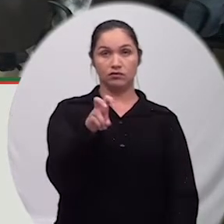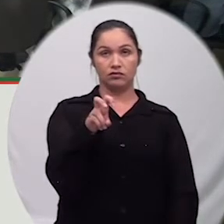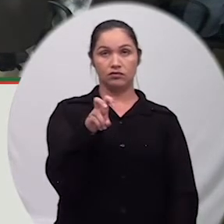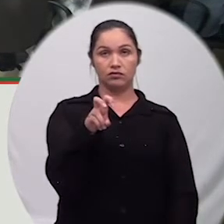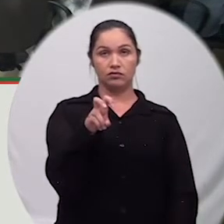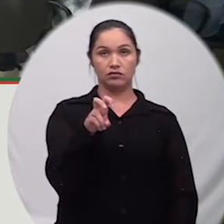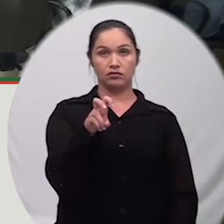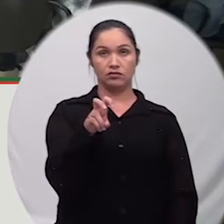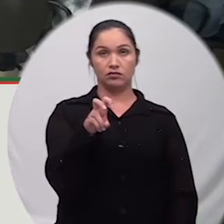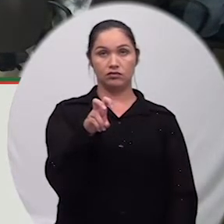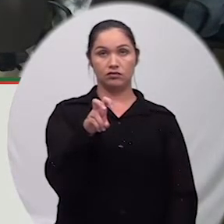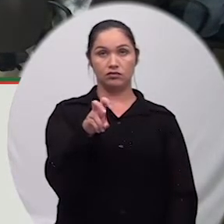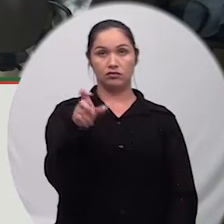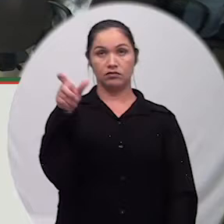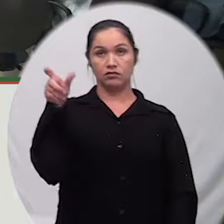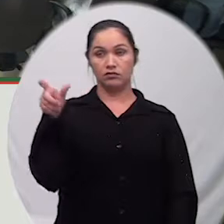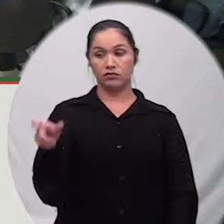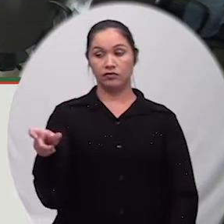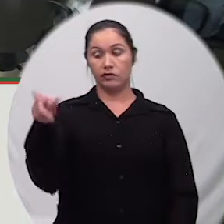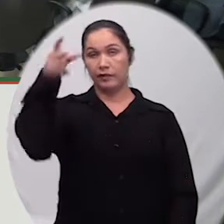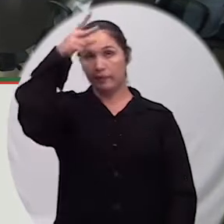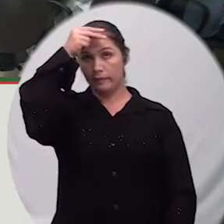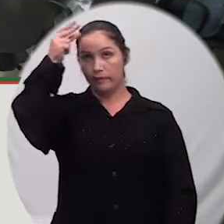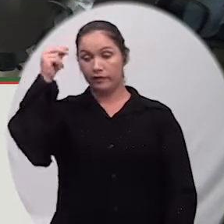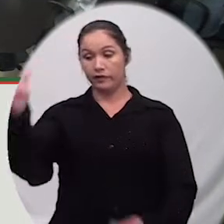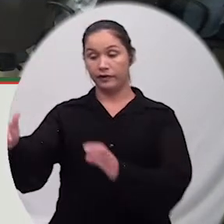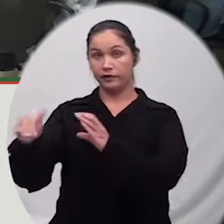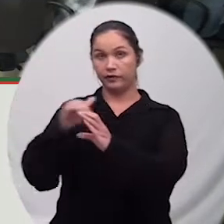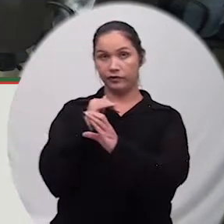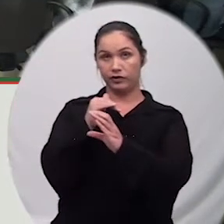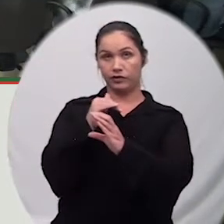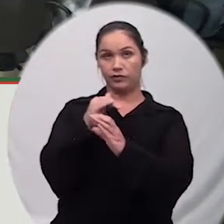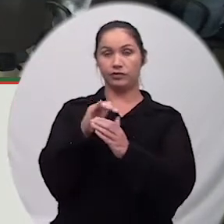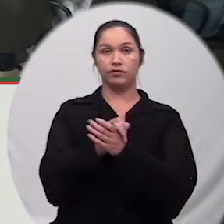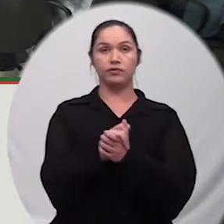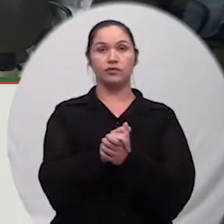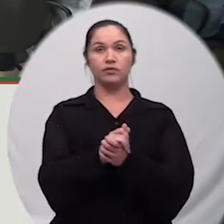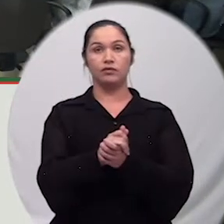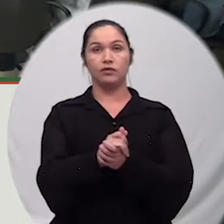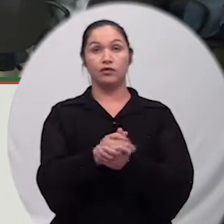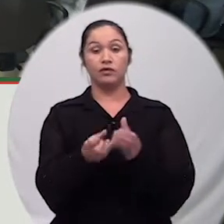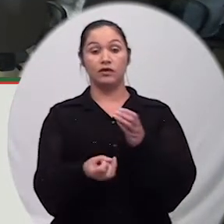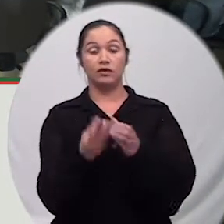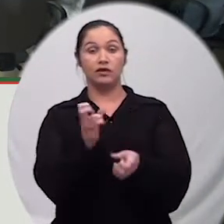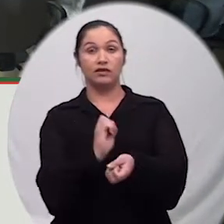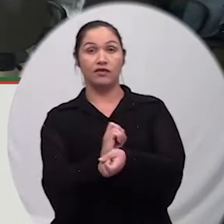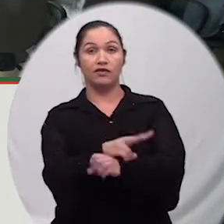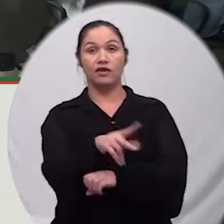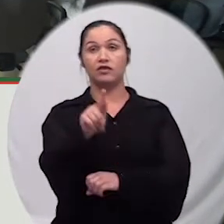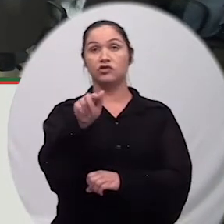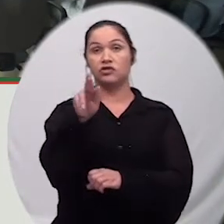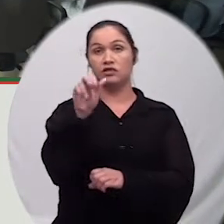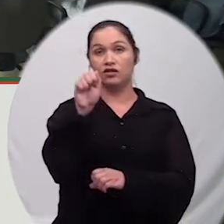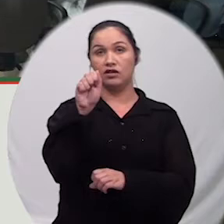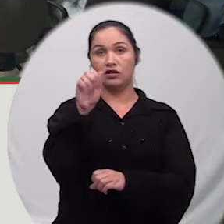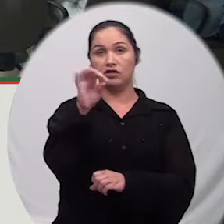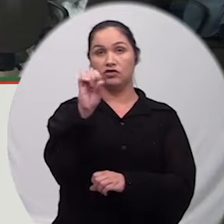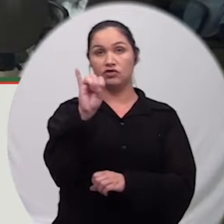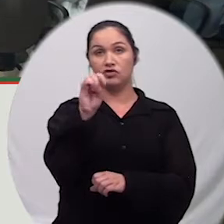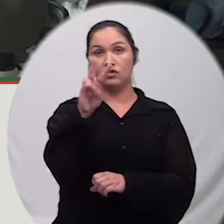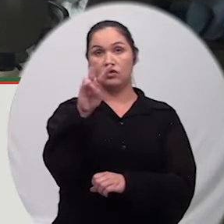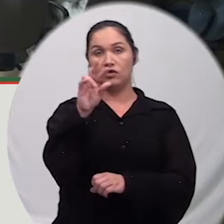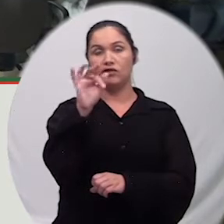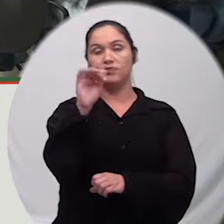45/18, encaminhado pelo prefeito municipal, que cria vagas de gratificação, insere